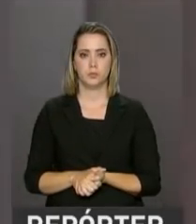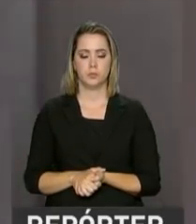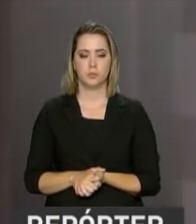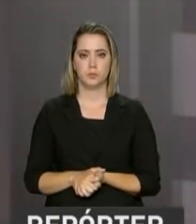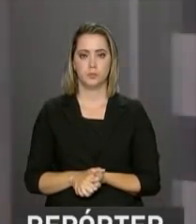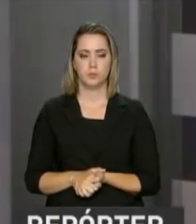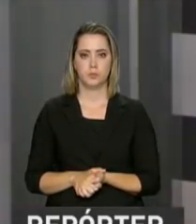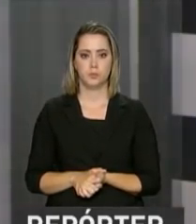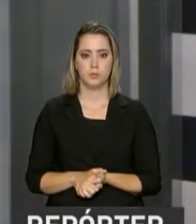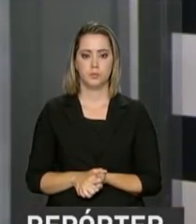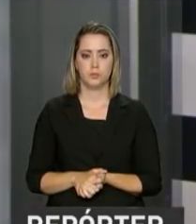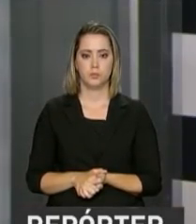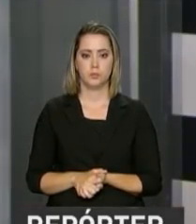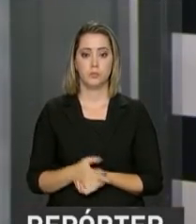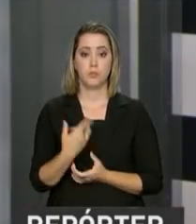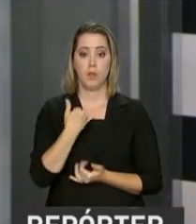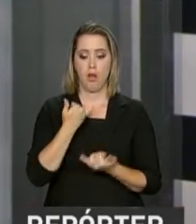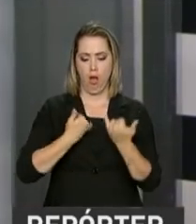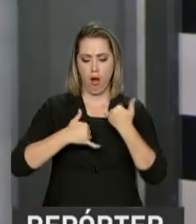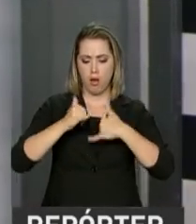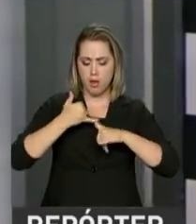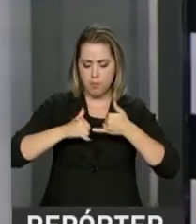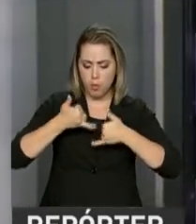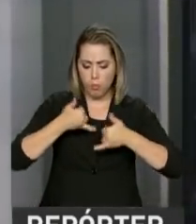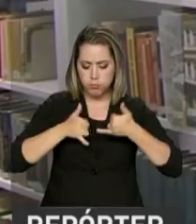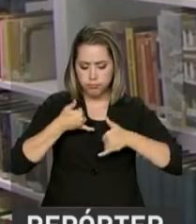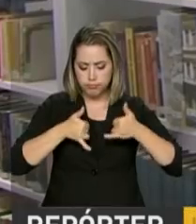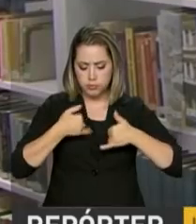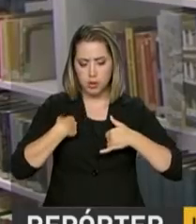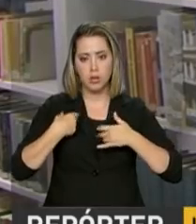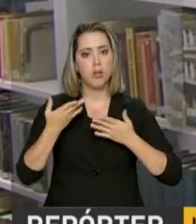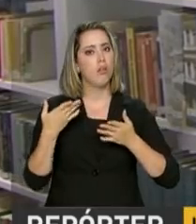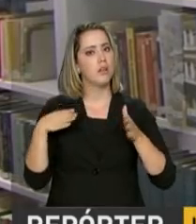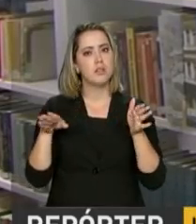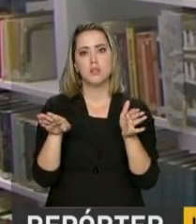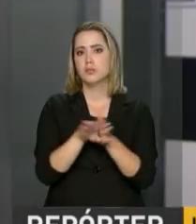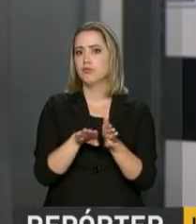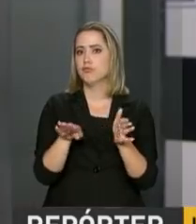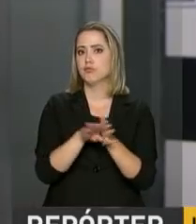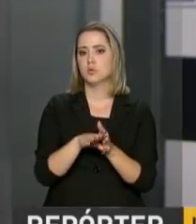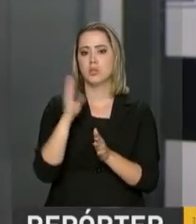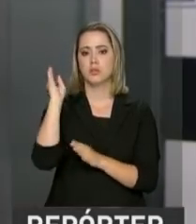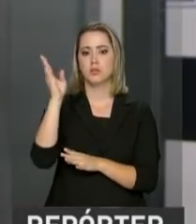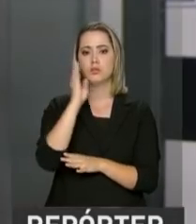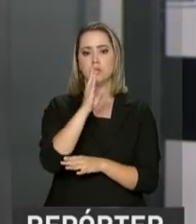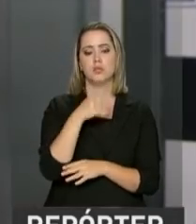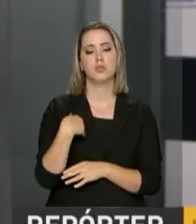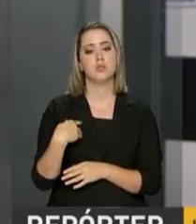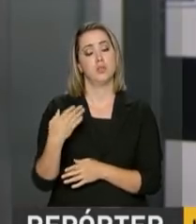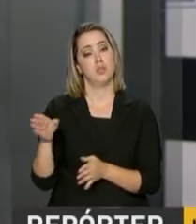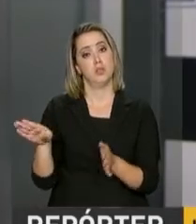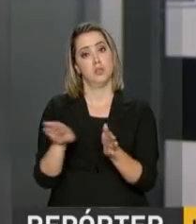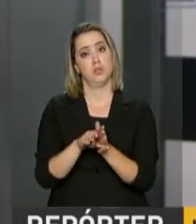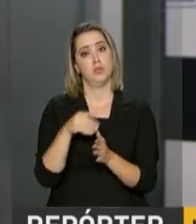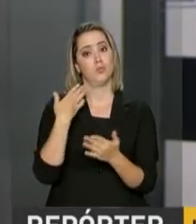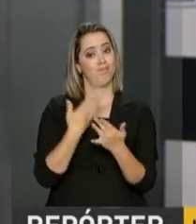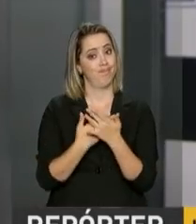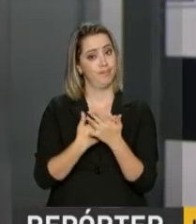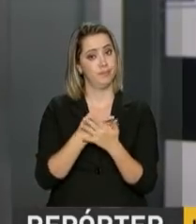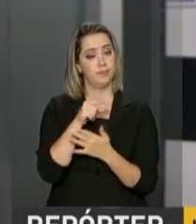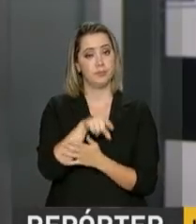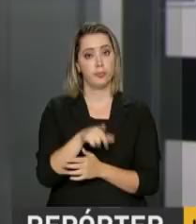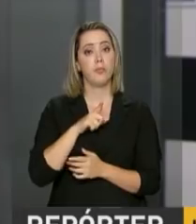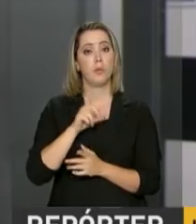brasileira O químico Luiz é dessas pessoas que não saem da biblioteca eu venho aqui para fazer para estudar